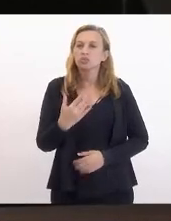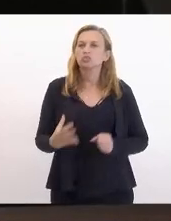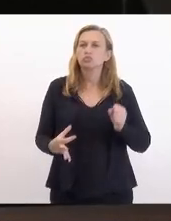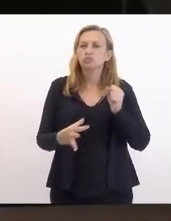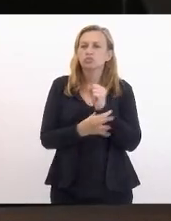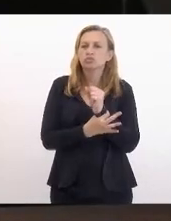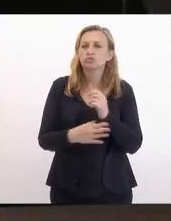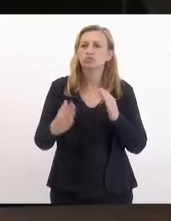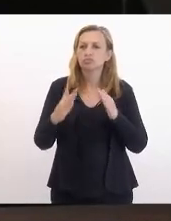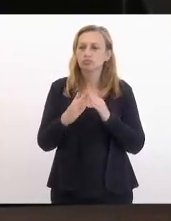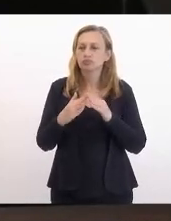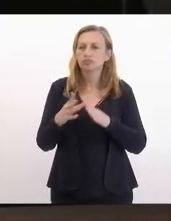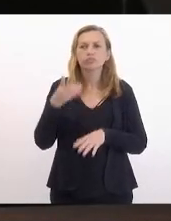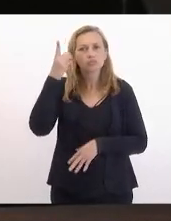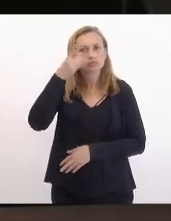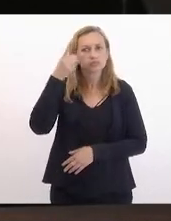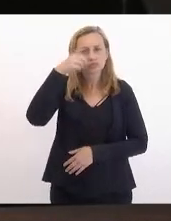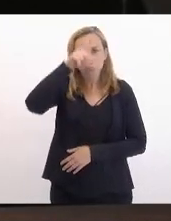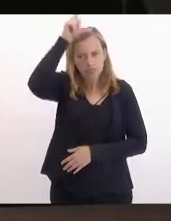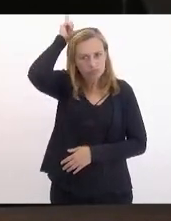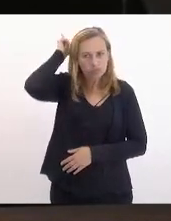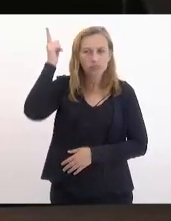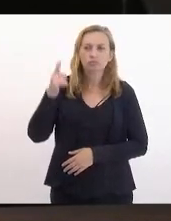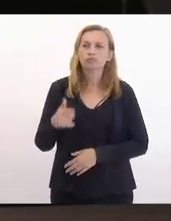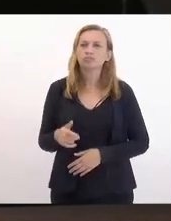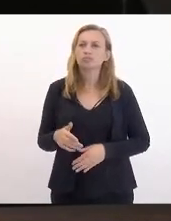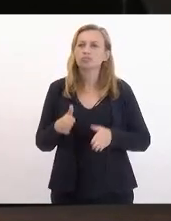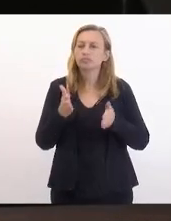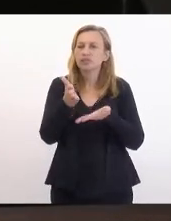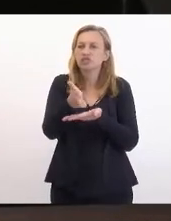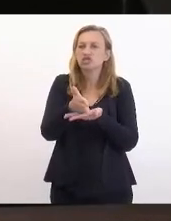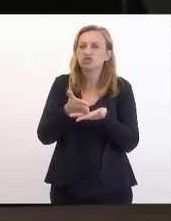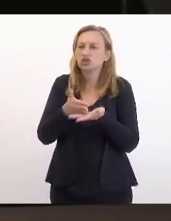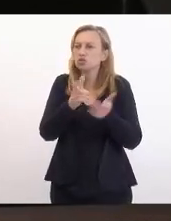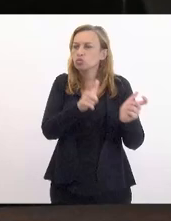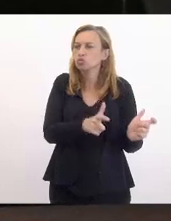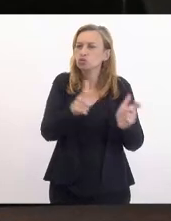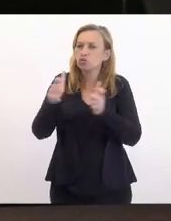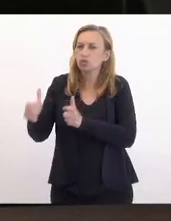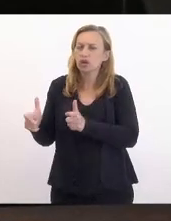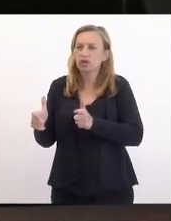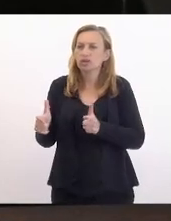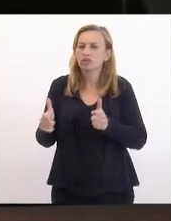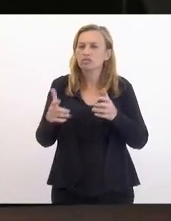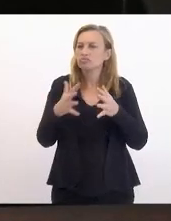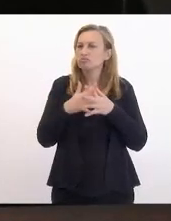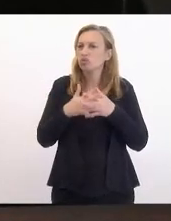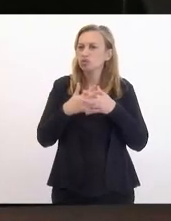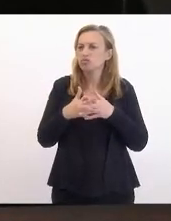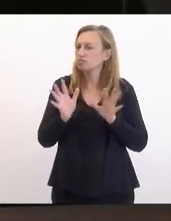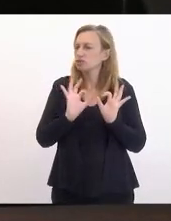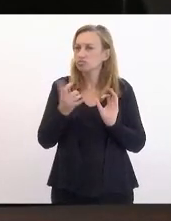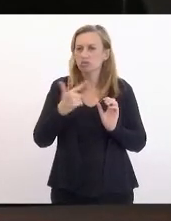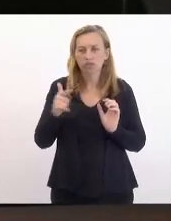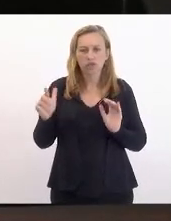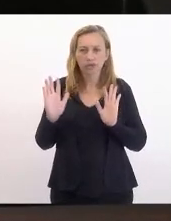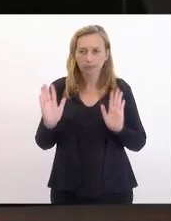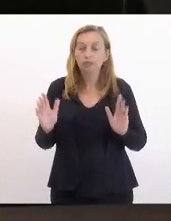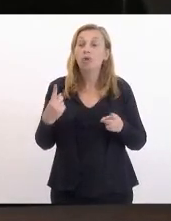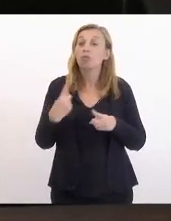segurança da casa tá dos palcos presídio aqui trabalho para dividir os espaço para que não haja confronto